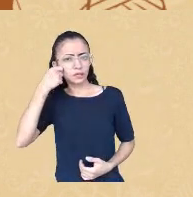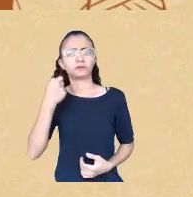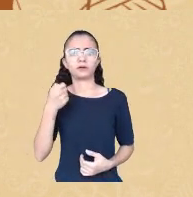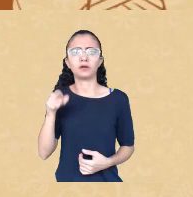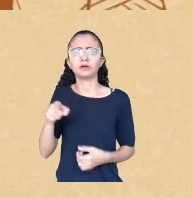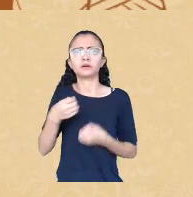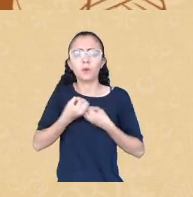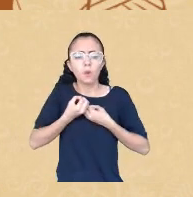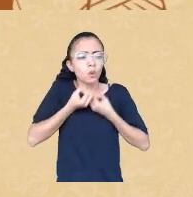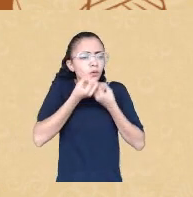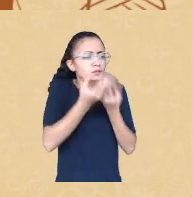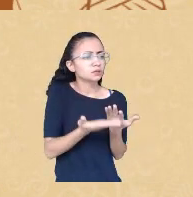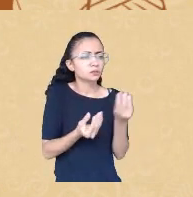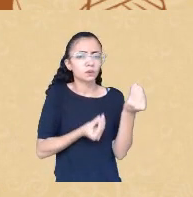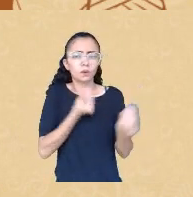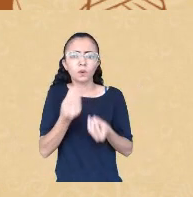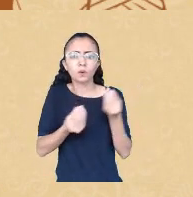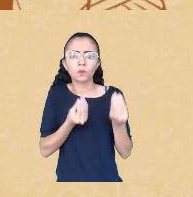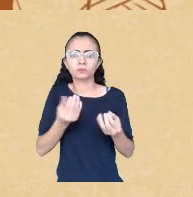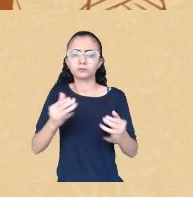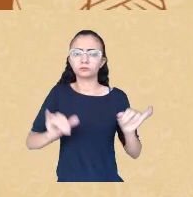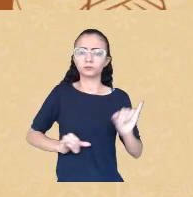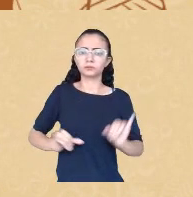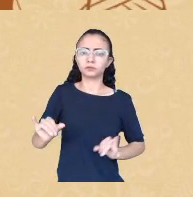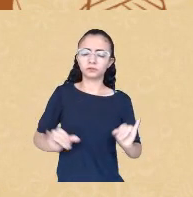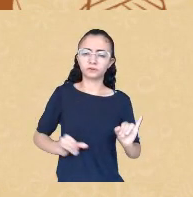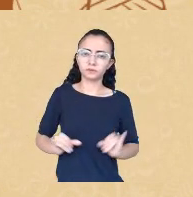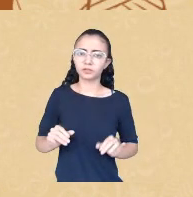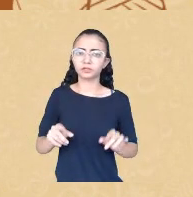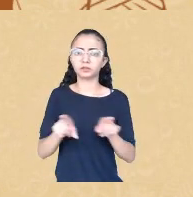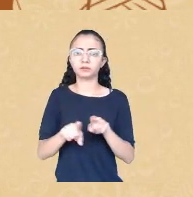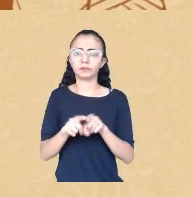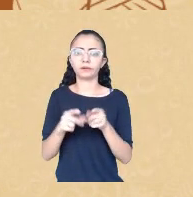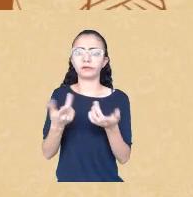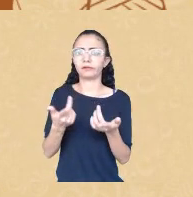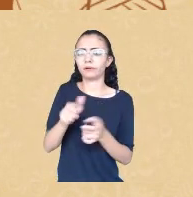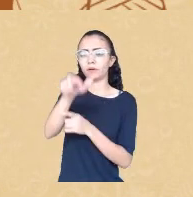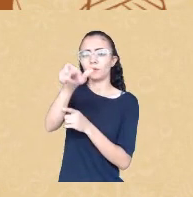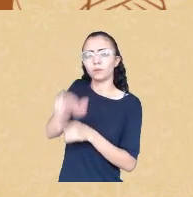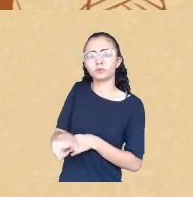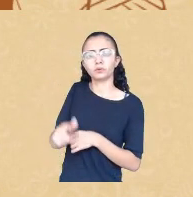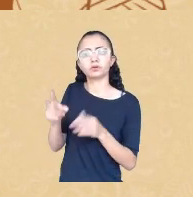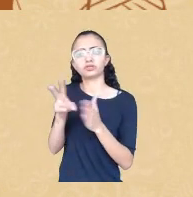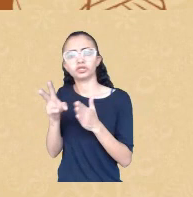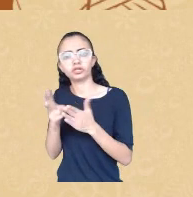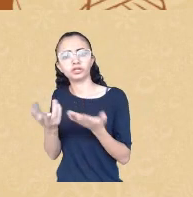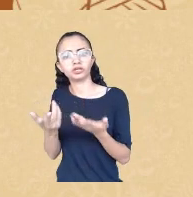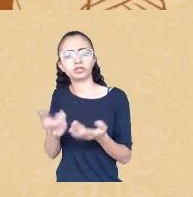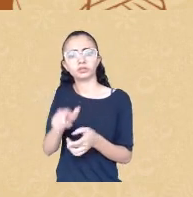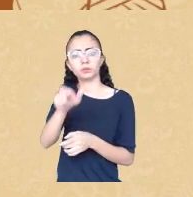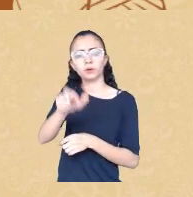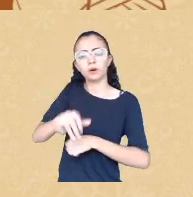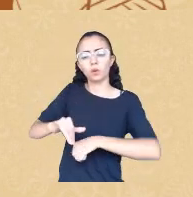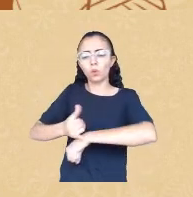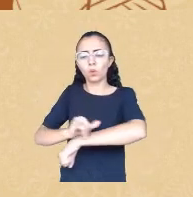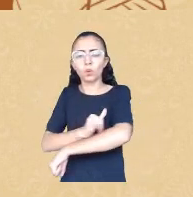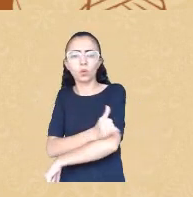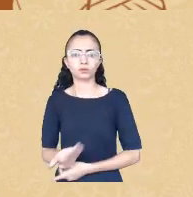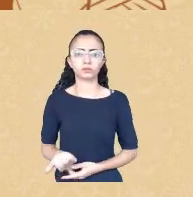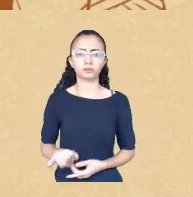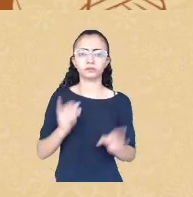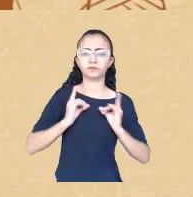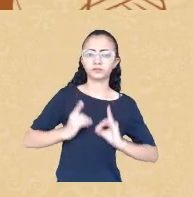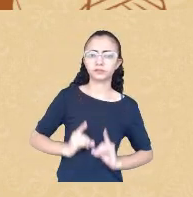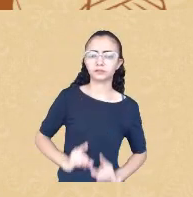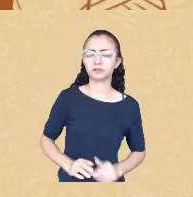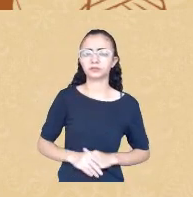negra, da mulher indígena, da mulher trans, da mulher gorda, da mulher com deficiência, da pessoa com deficiência. É uma questão